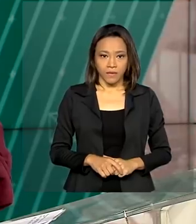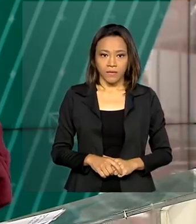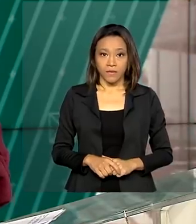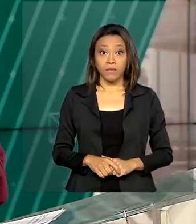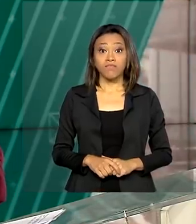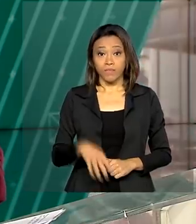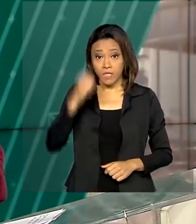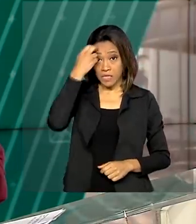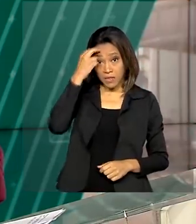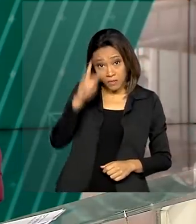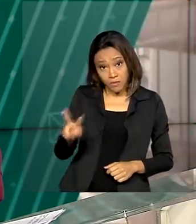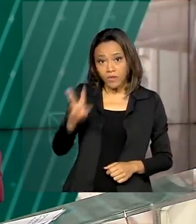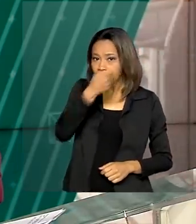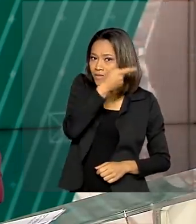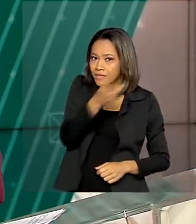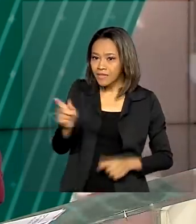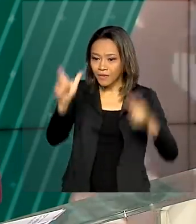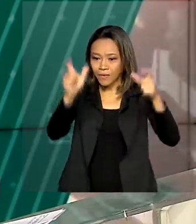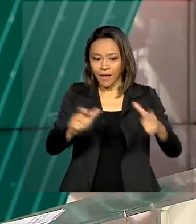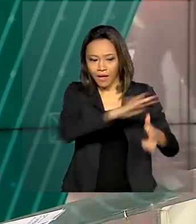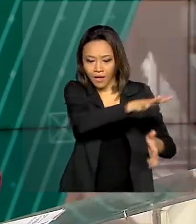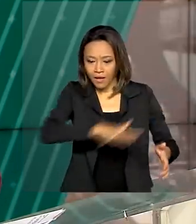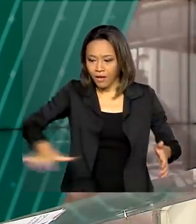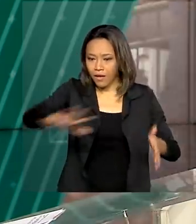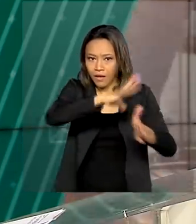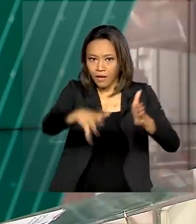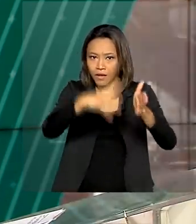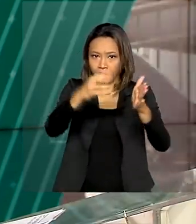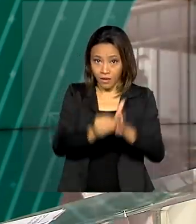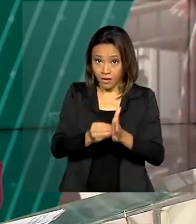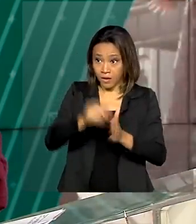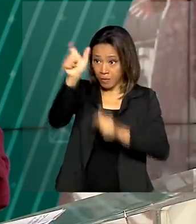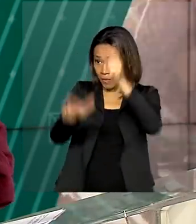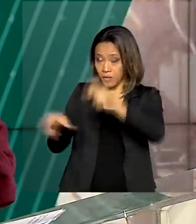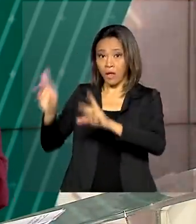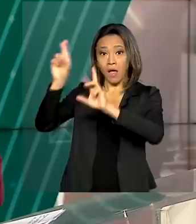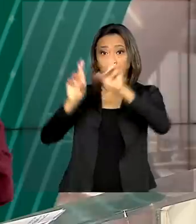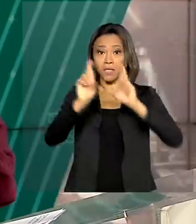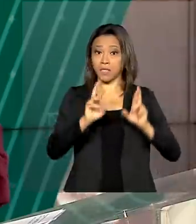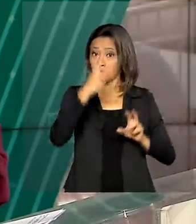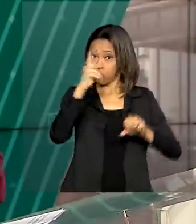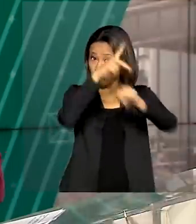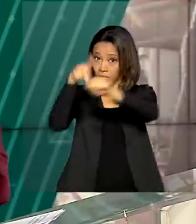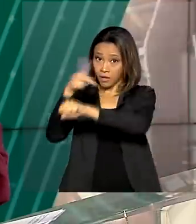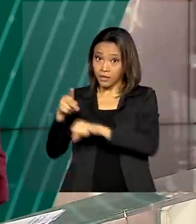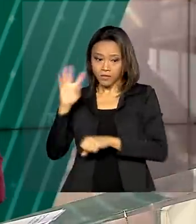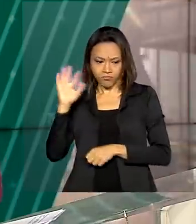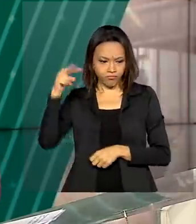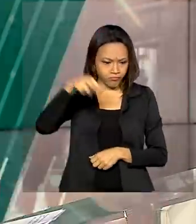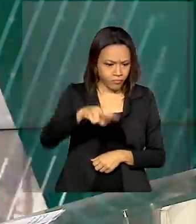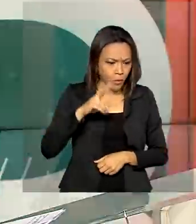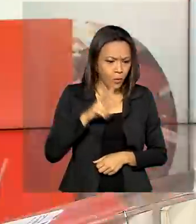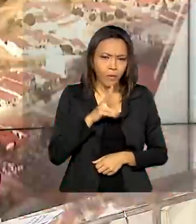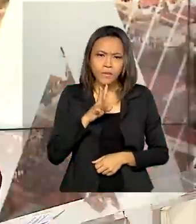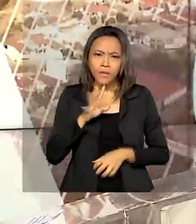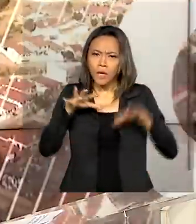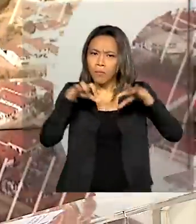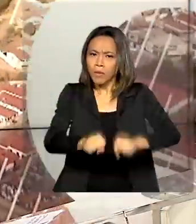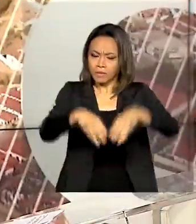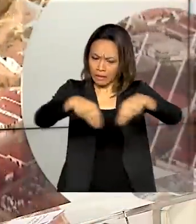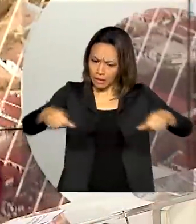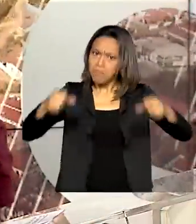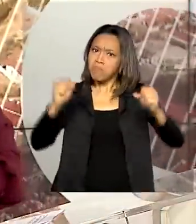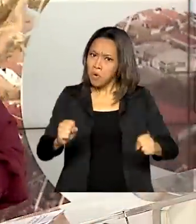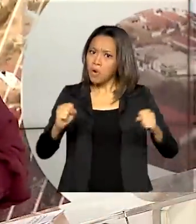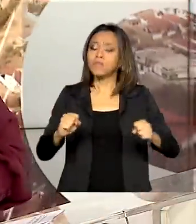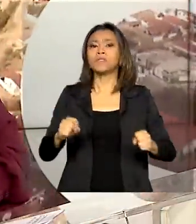No segundo dia de visita à Amazônia, embaixadores estrangeiros conheceram como a regularização fundiária pode ser uma política